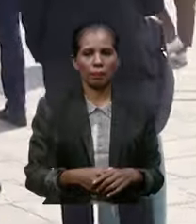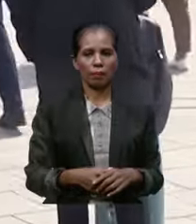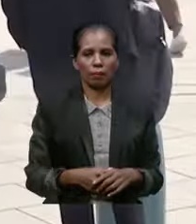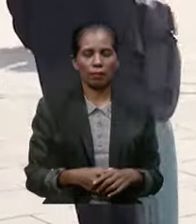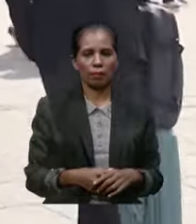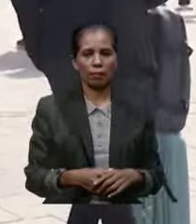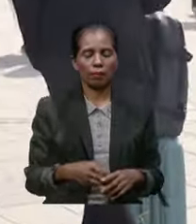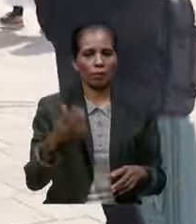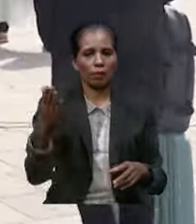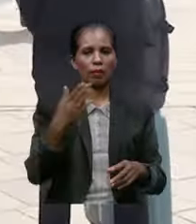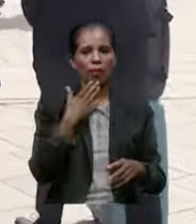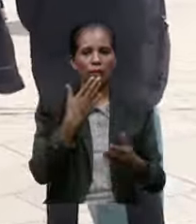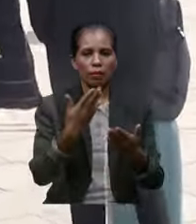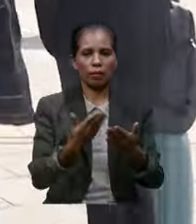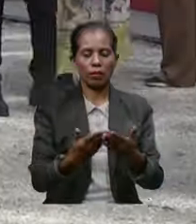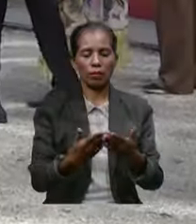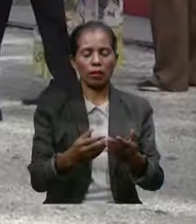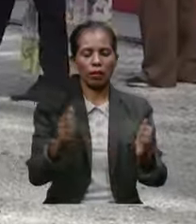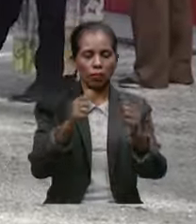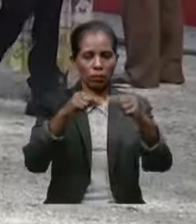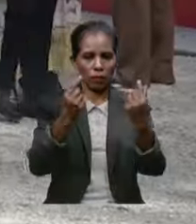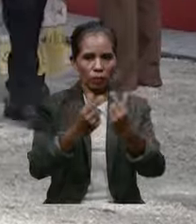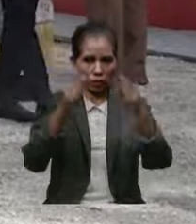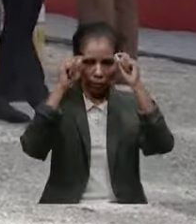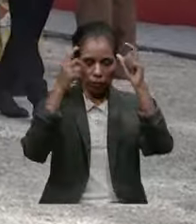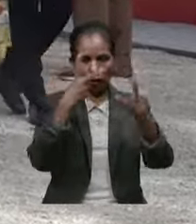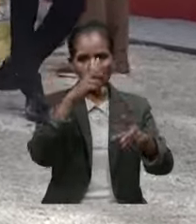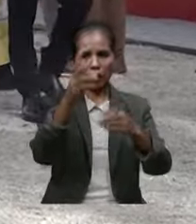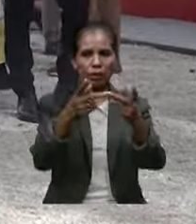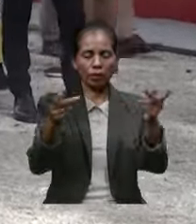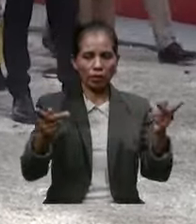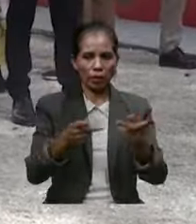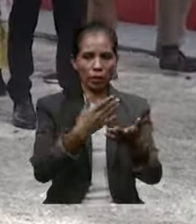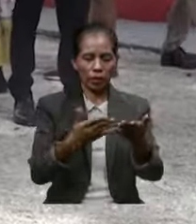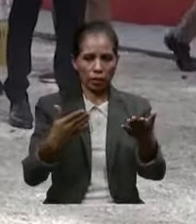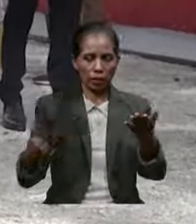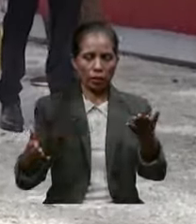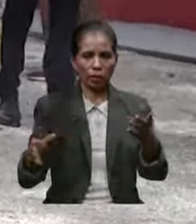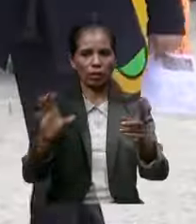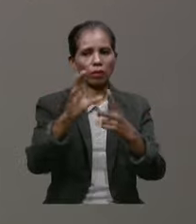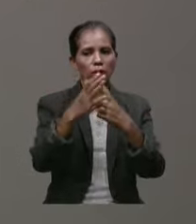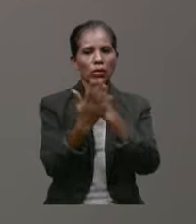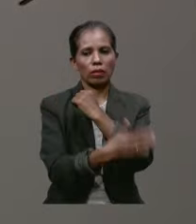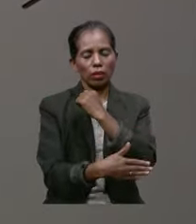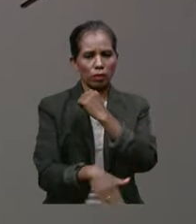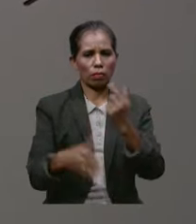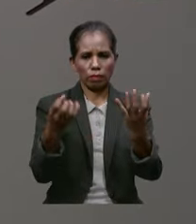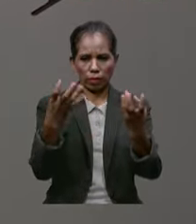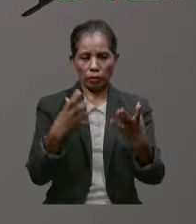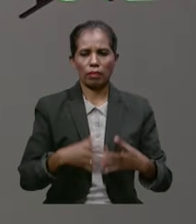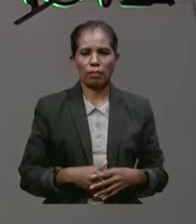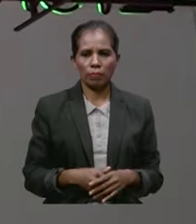E a visita de Sanana Guzmão, a delegação Timor-Leste, arre diretamente produto arte contemporânea Husinação Uiuin.